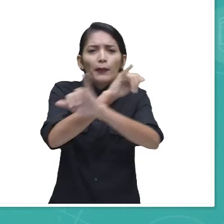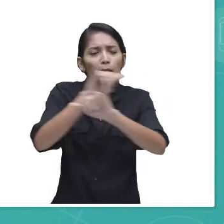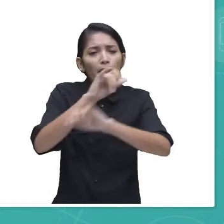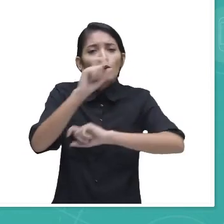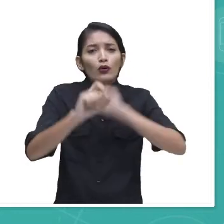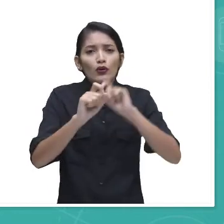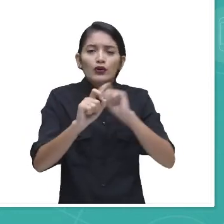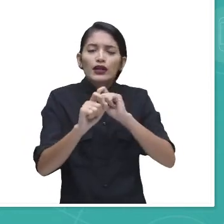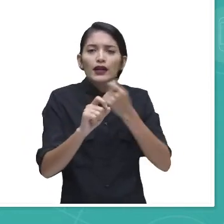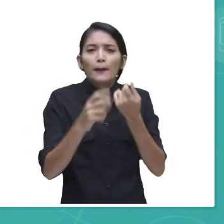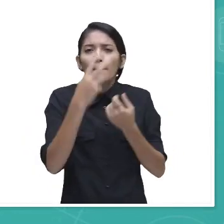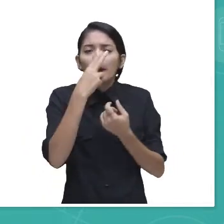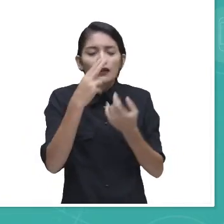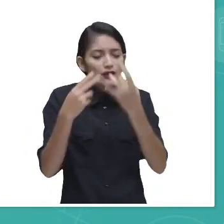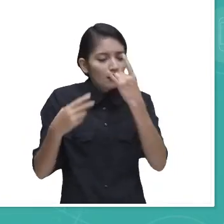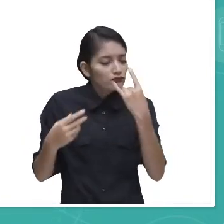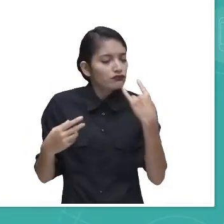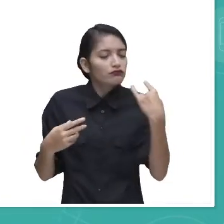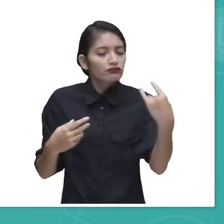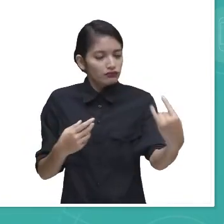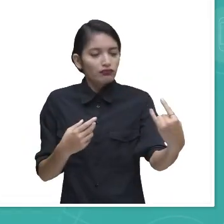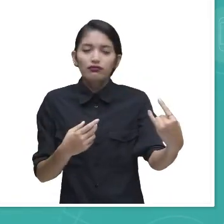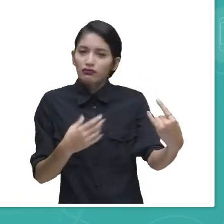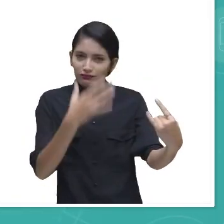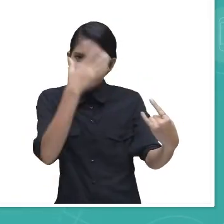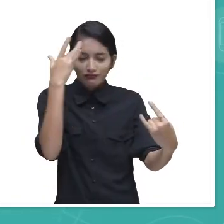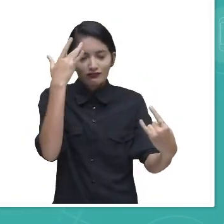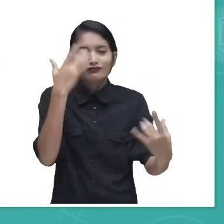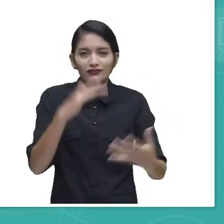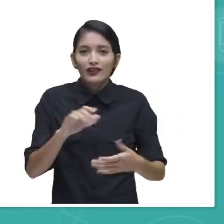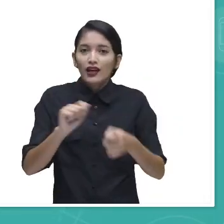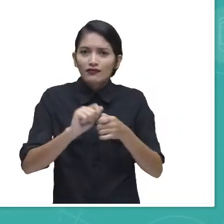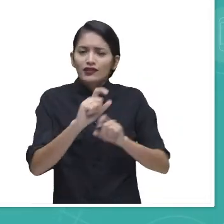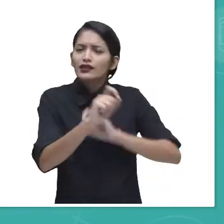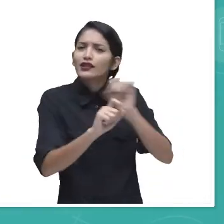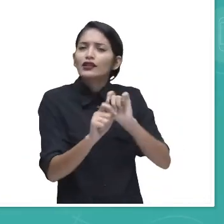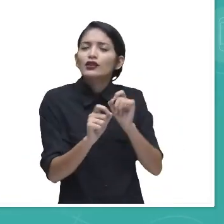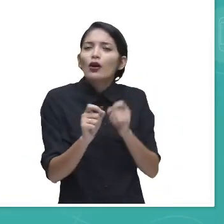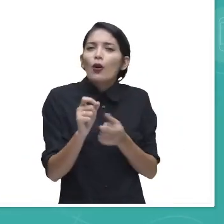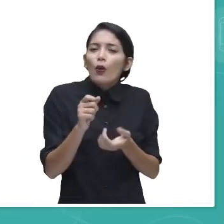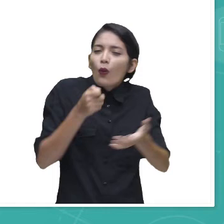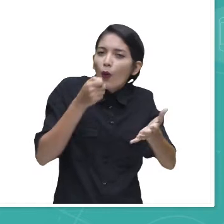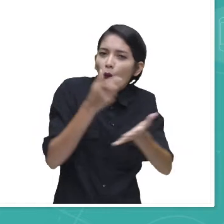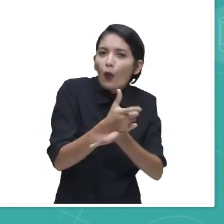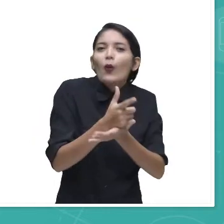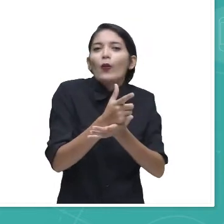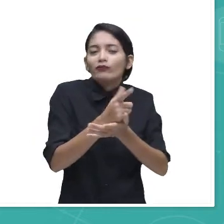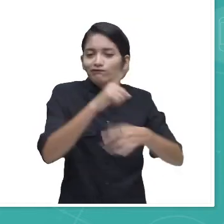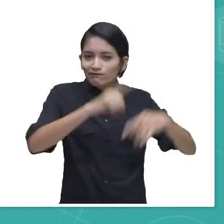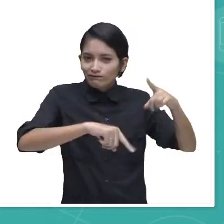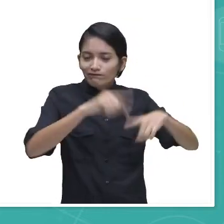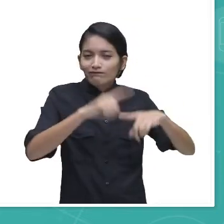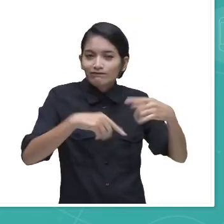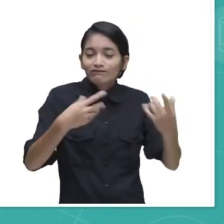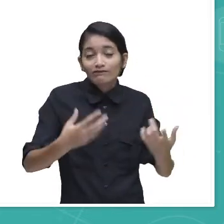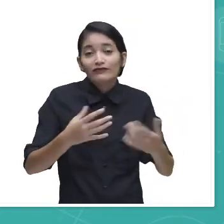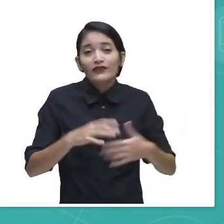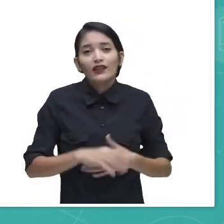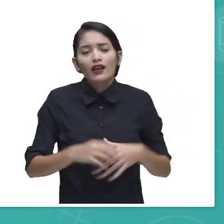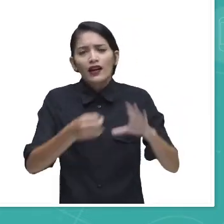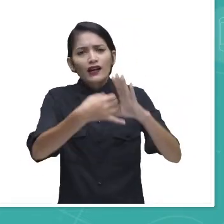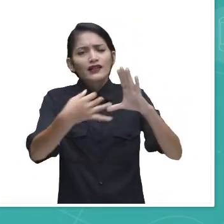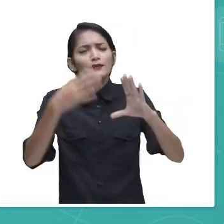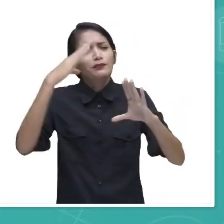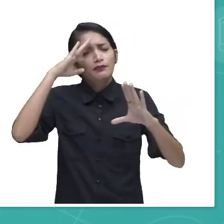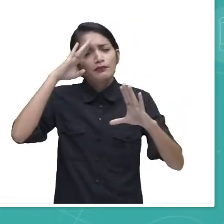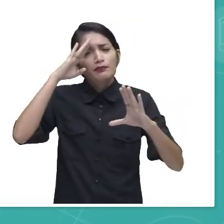de persuadir os clientes a fazer com que eles comprem aquele produto, tá? Então, a característica